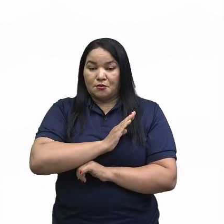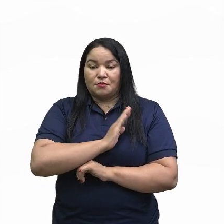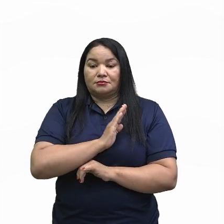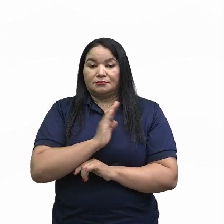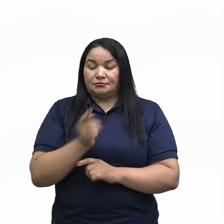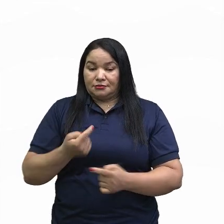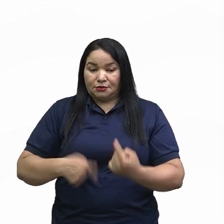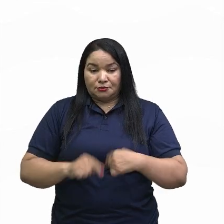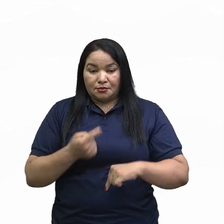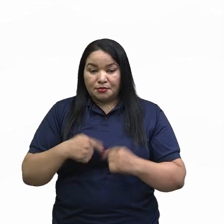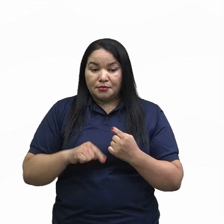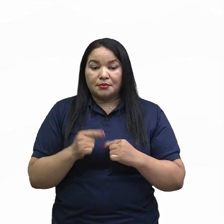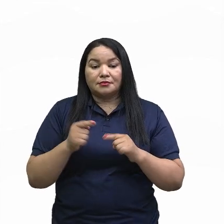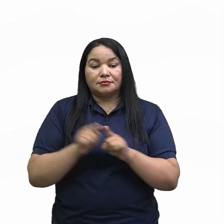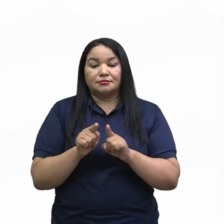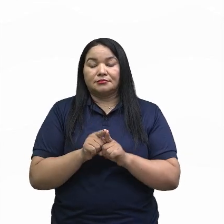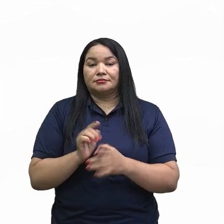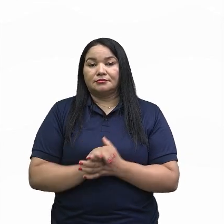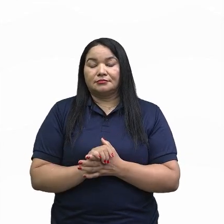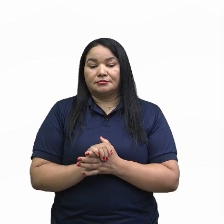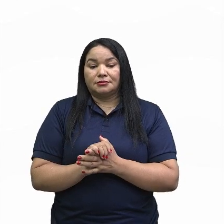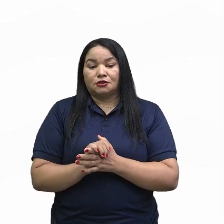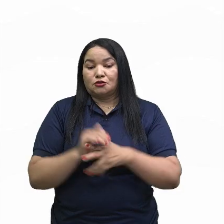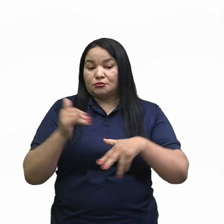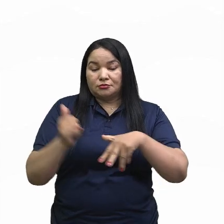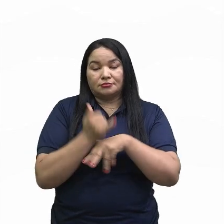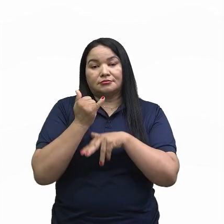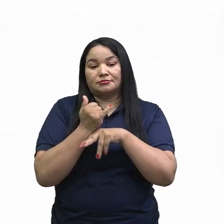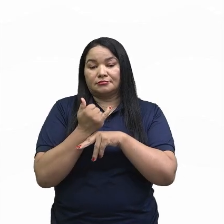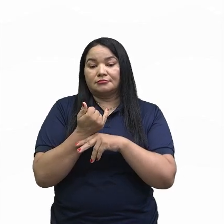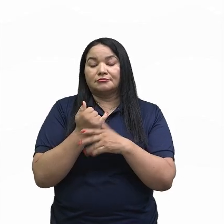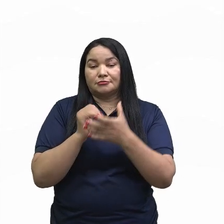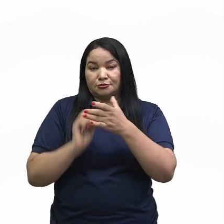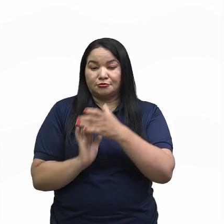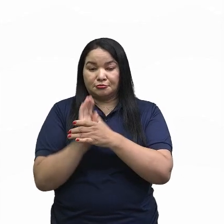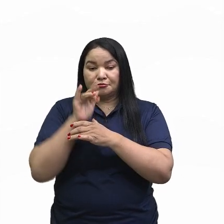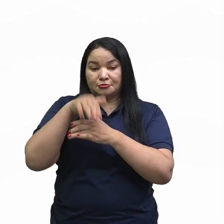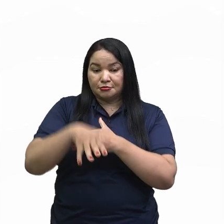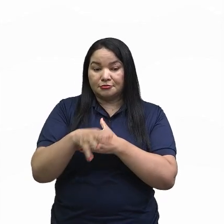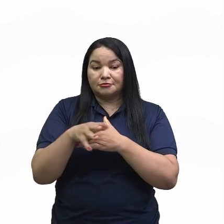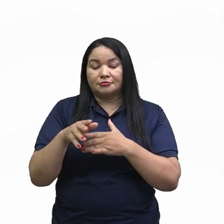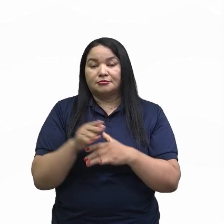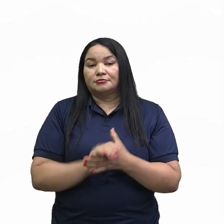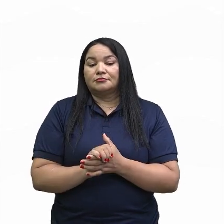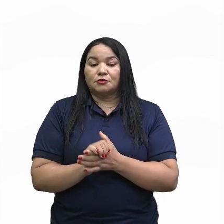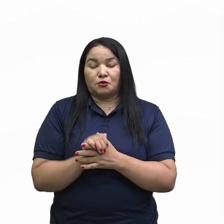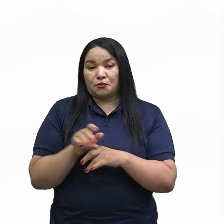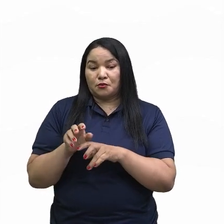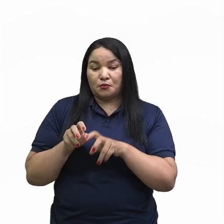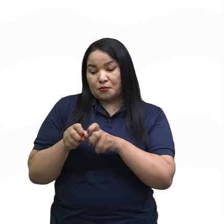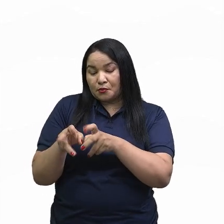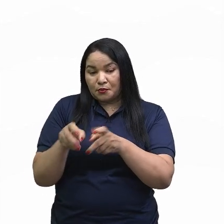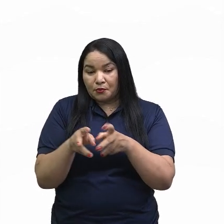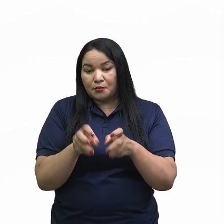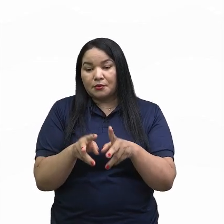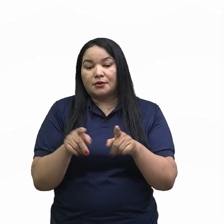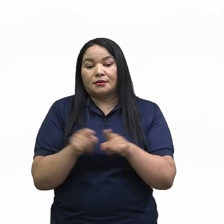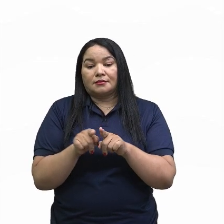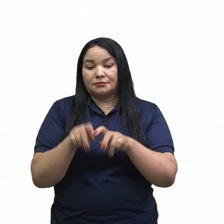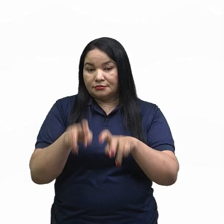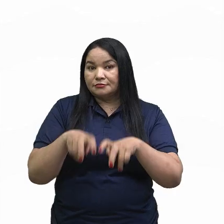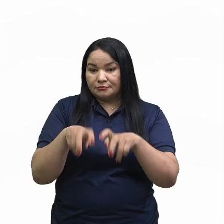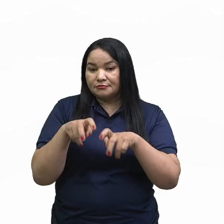e digestórios, acidentes nucleares, agrotóxicos, defensivos